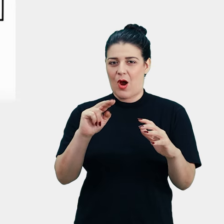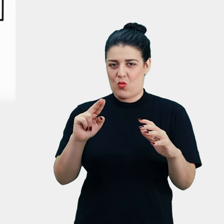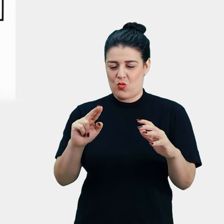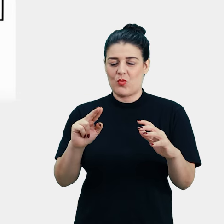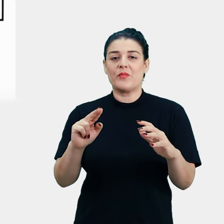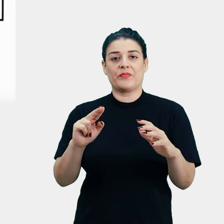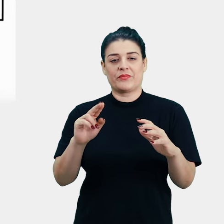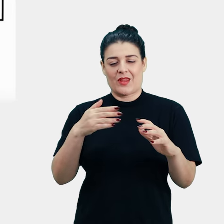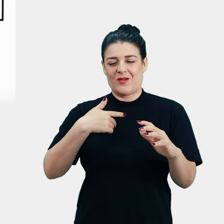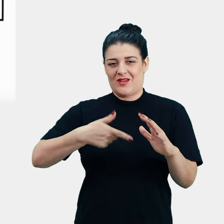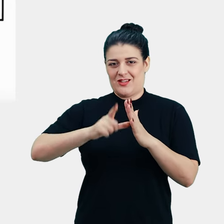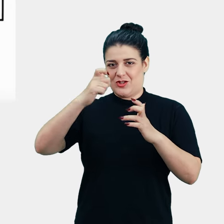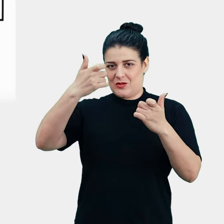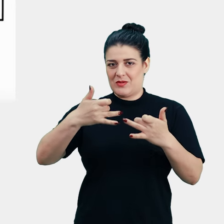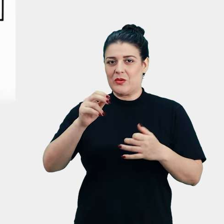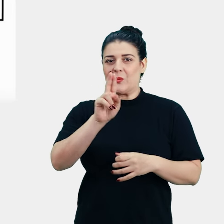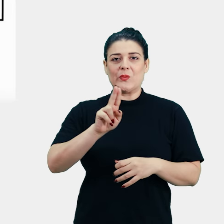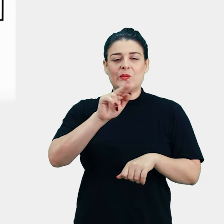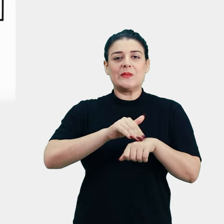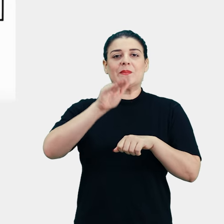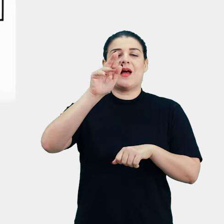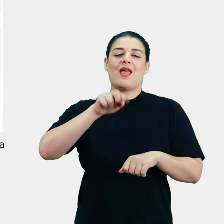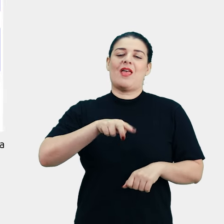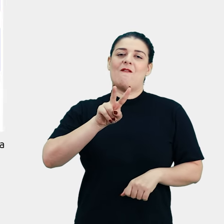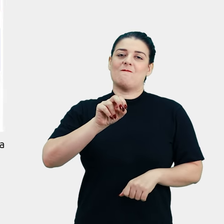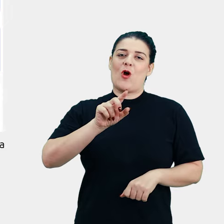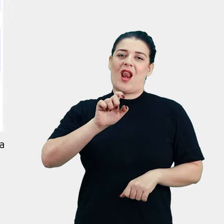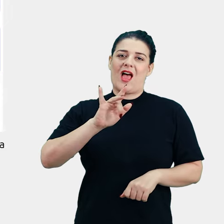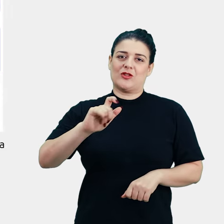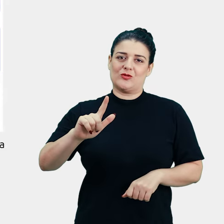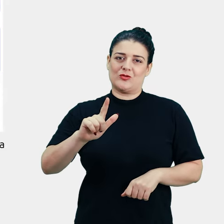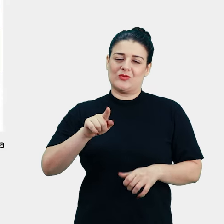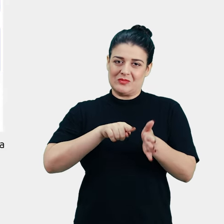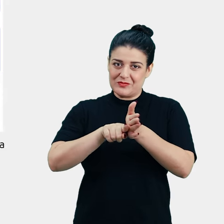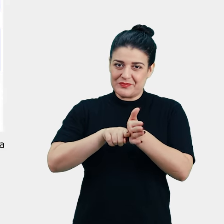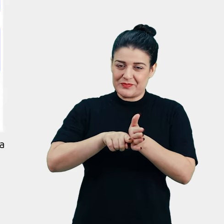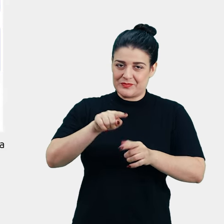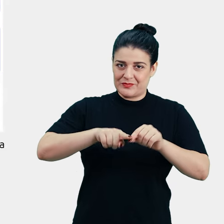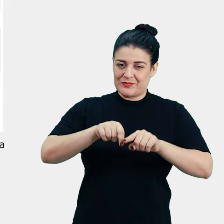mencionei anteriormente, é muito utilizado para amostras voláteis.